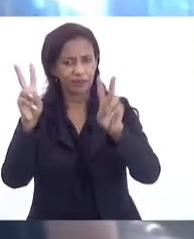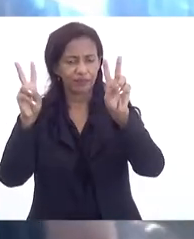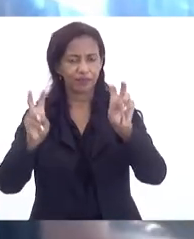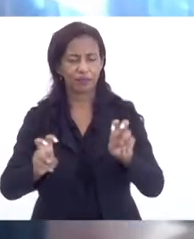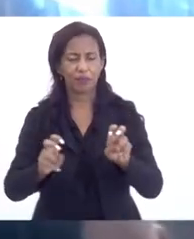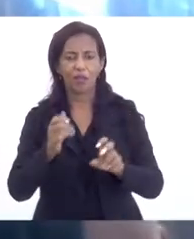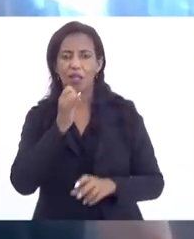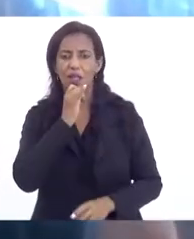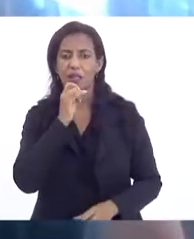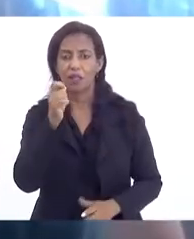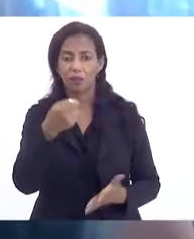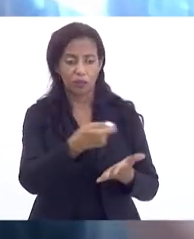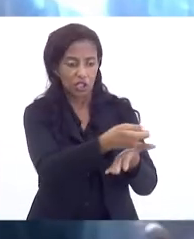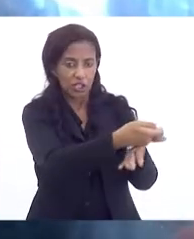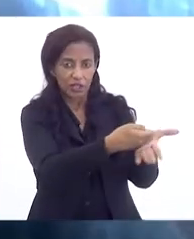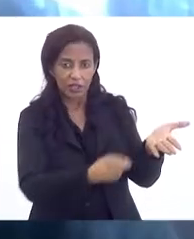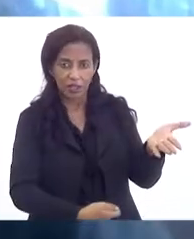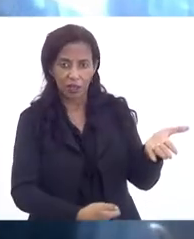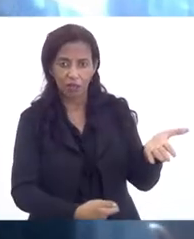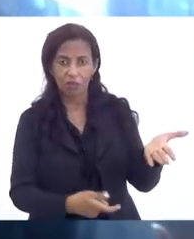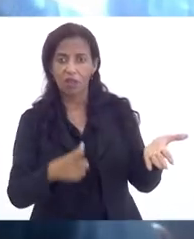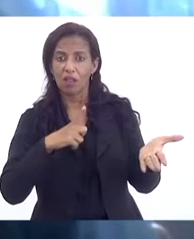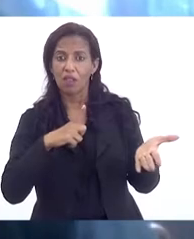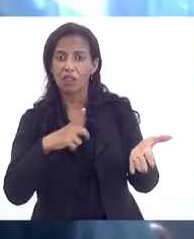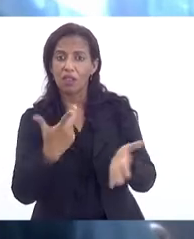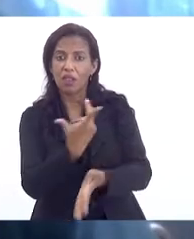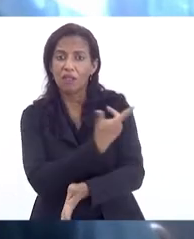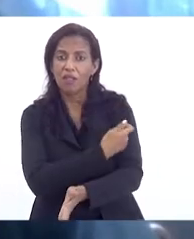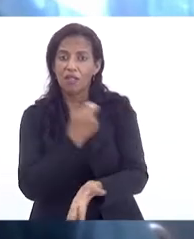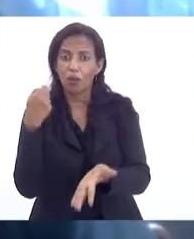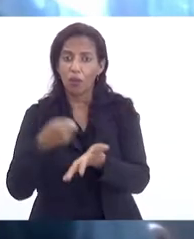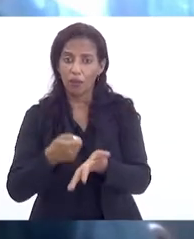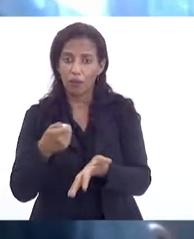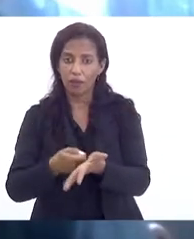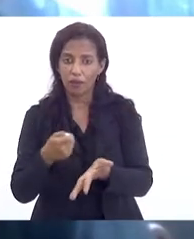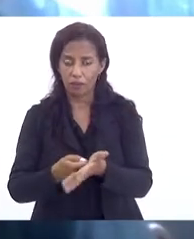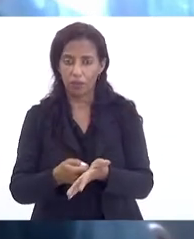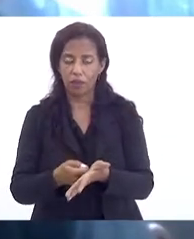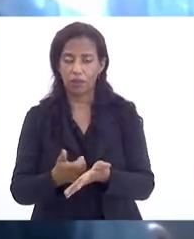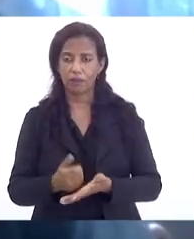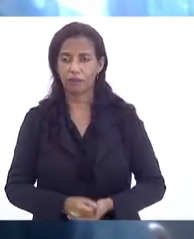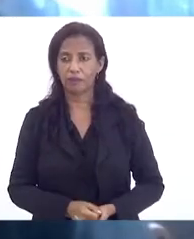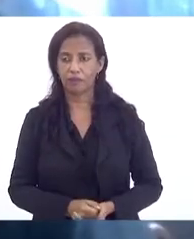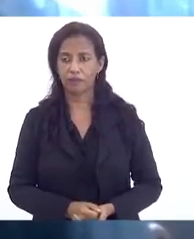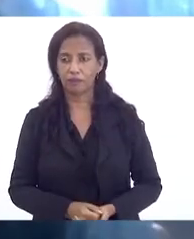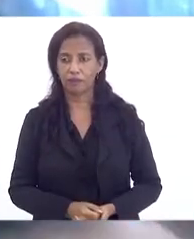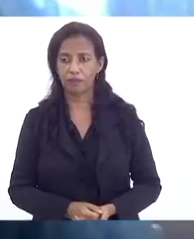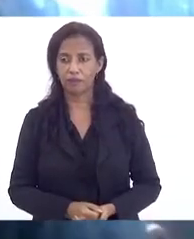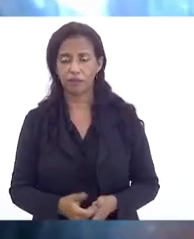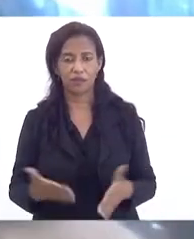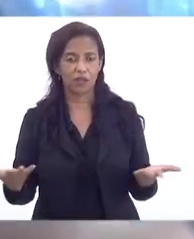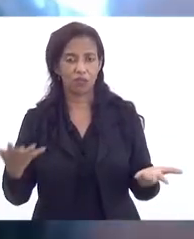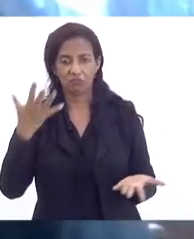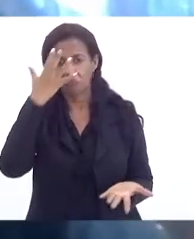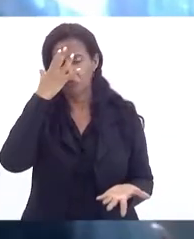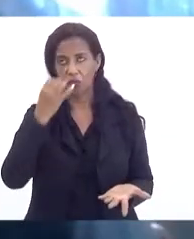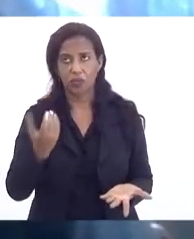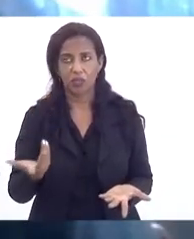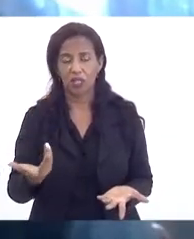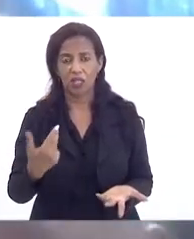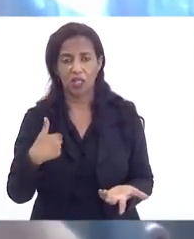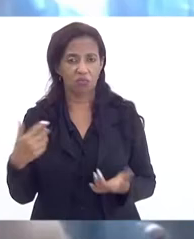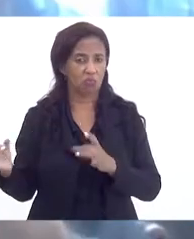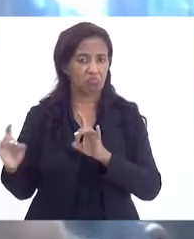por exemplo, prescrição, tem vacinas que são obrigatórias. Então, sei lá,